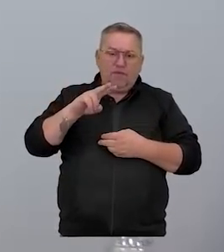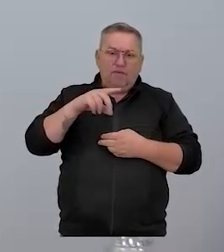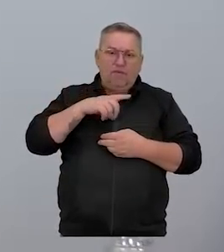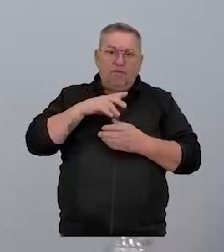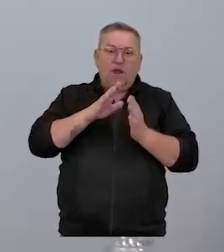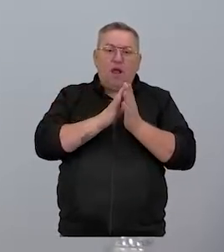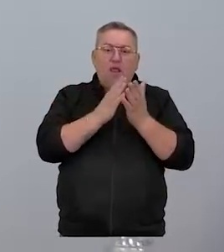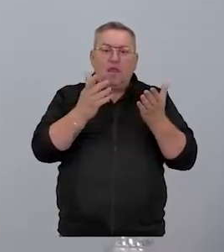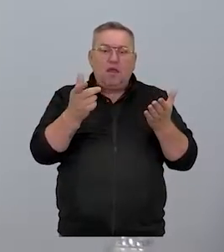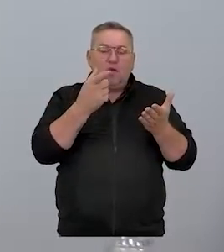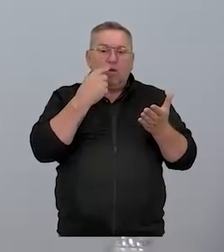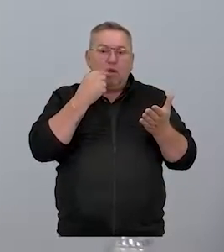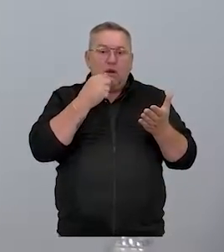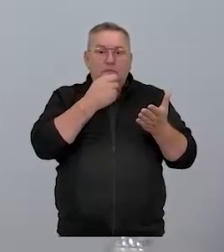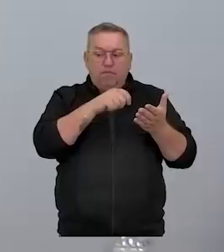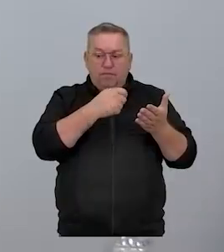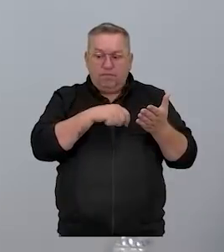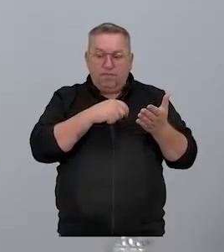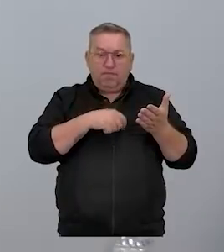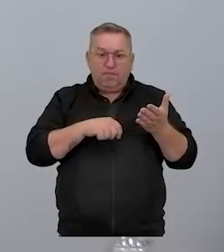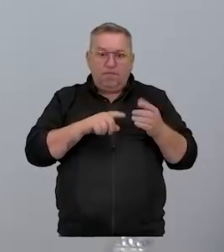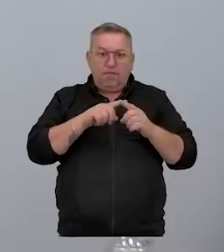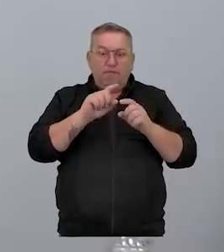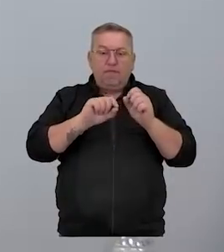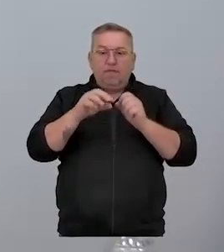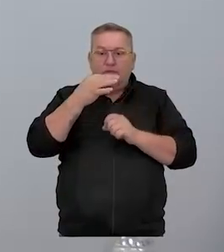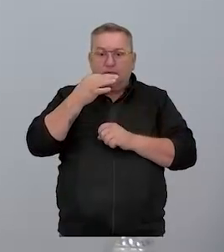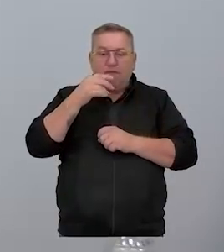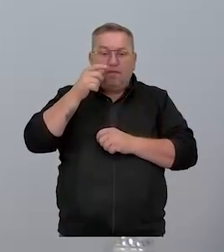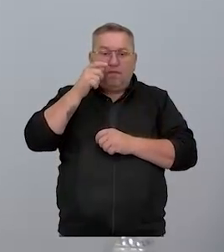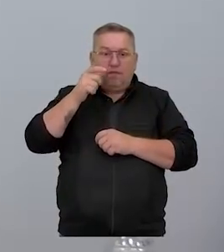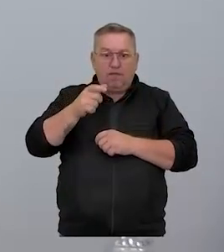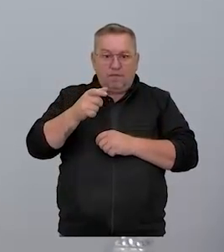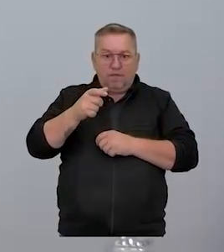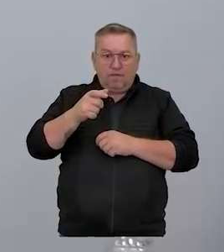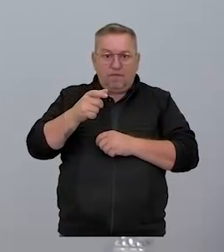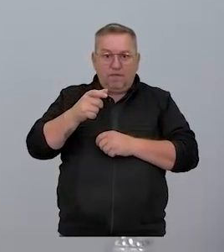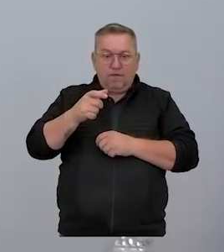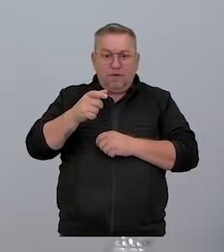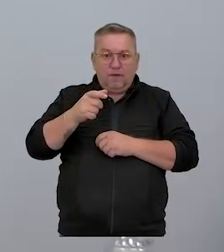o caderno, lápis e vão anotando aquilo que vocês acham interessante.